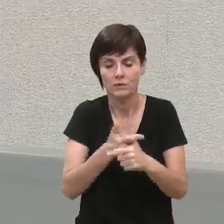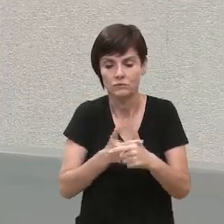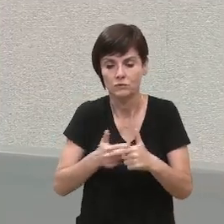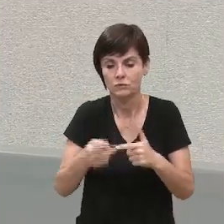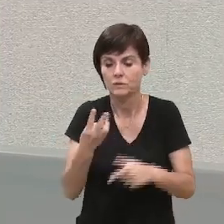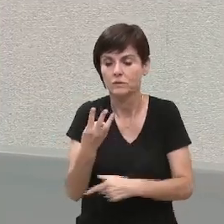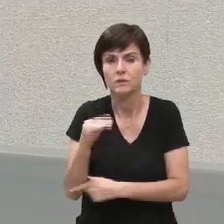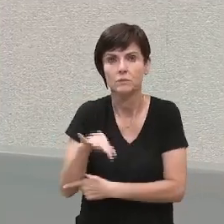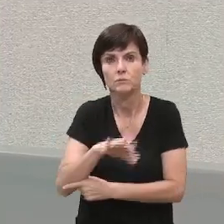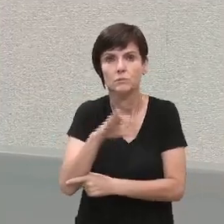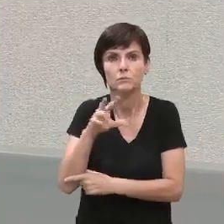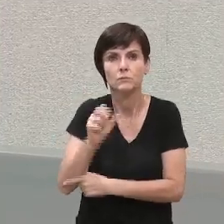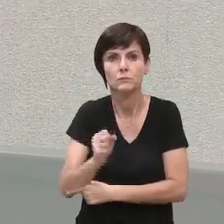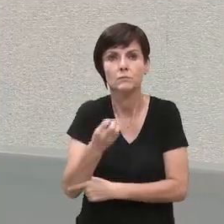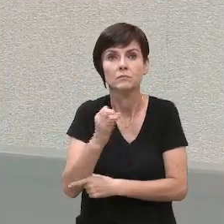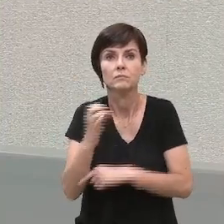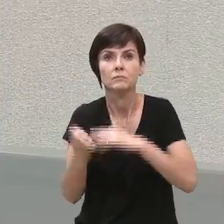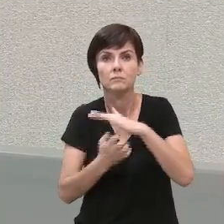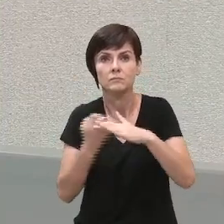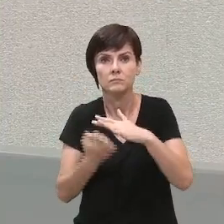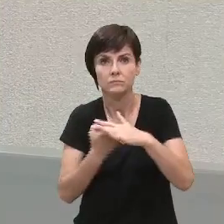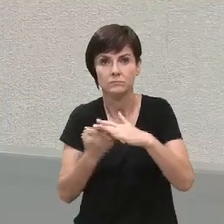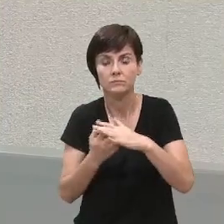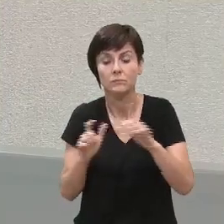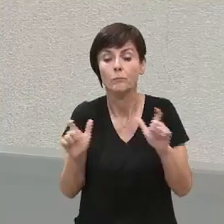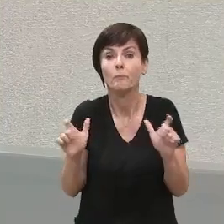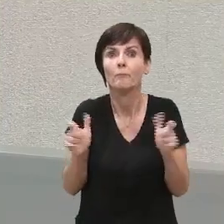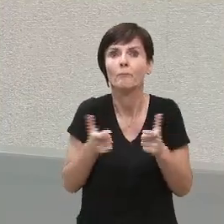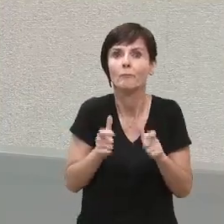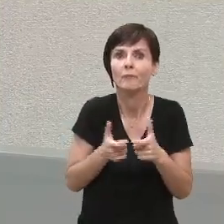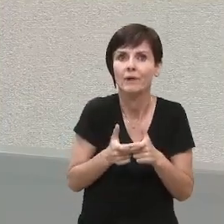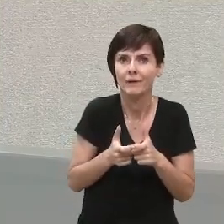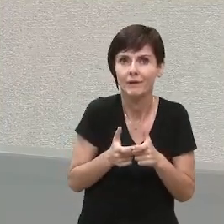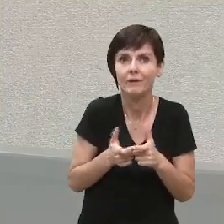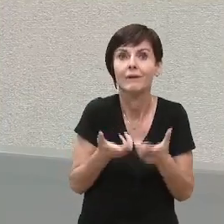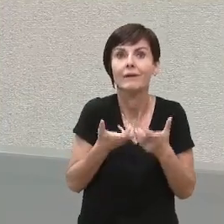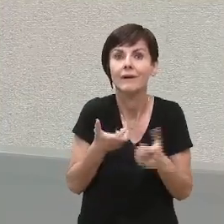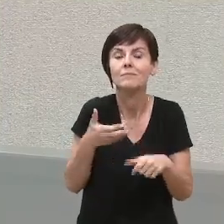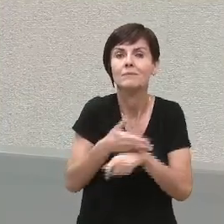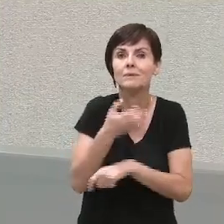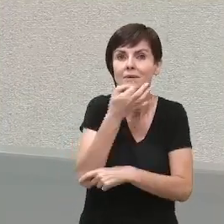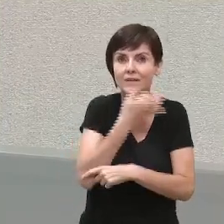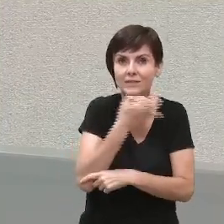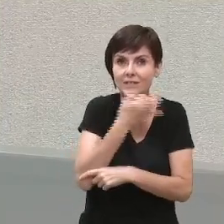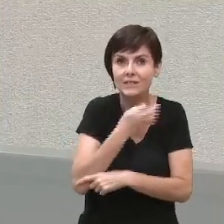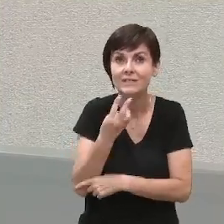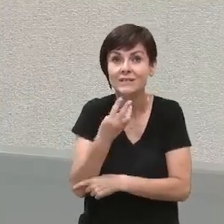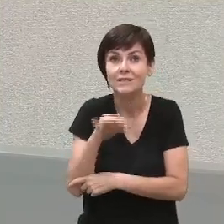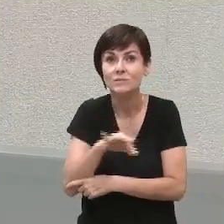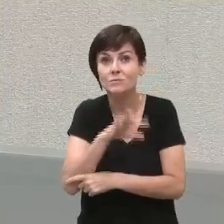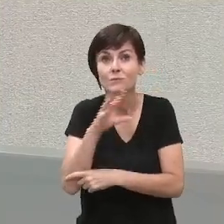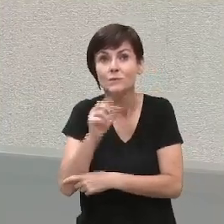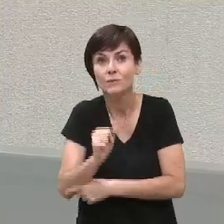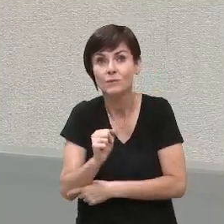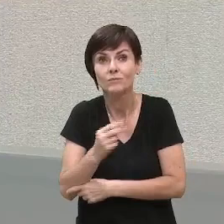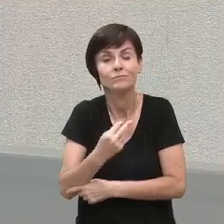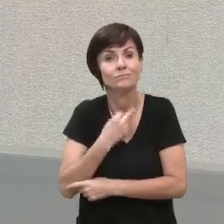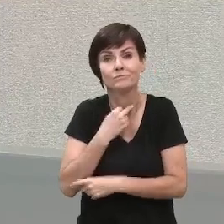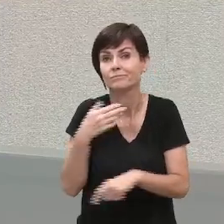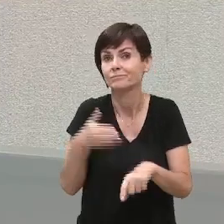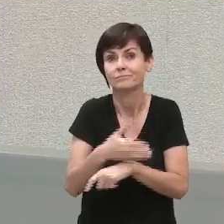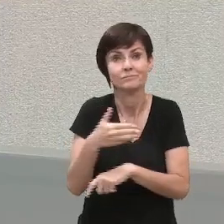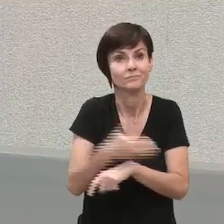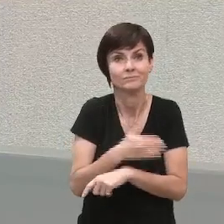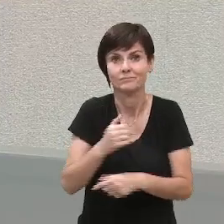lógico. E outra coisa, se uma empresa é de menor porte e gostaria de entrar na cidade, esses 3 milhões podem viabilizar ela entrar na